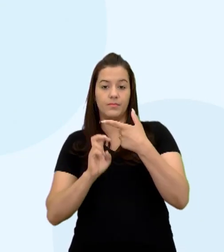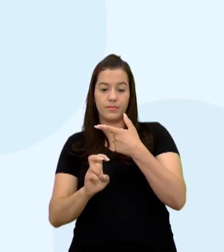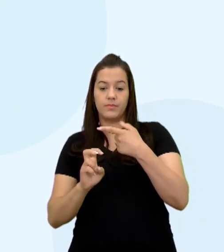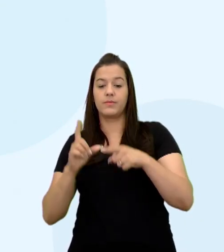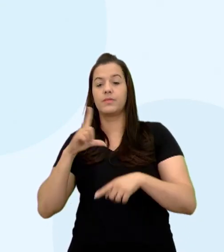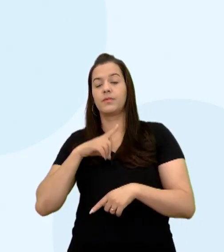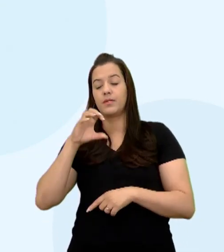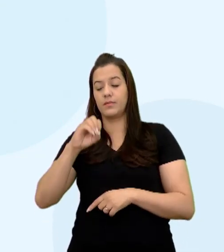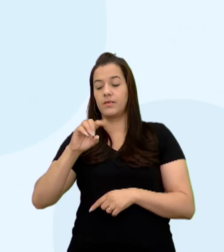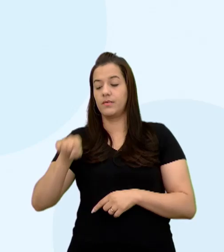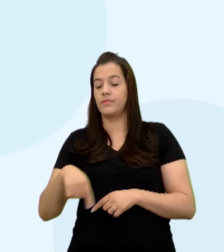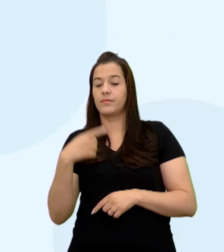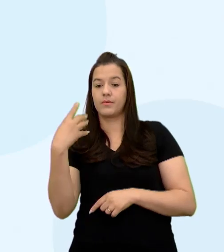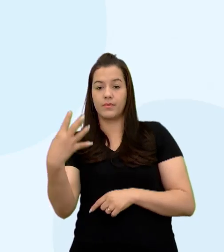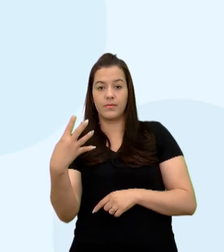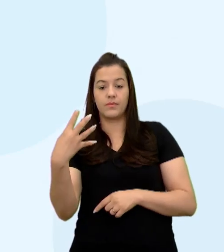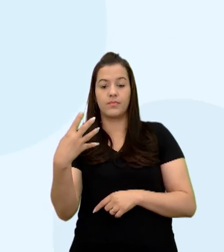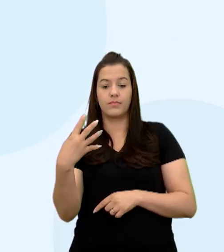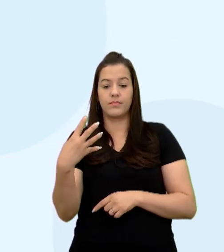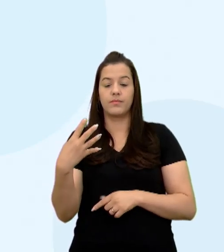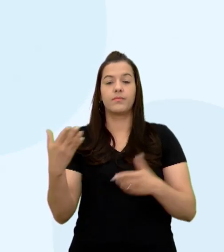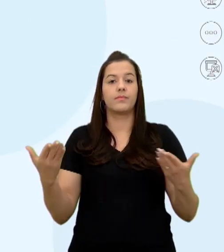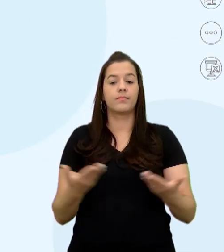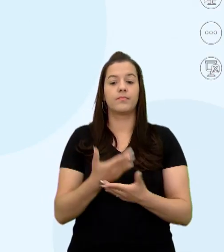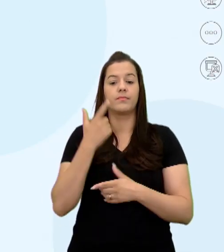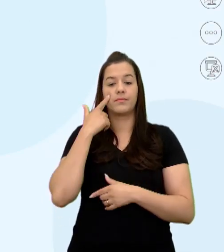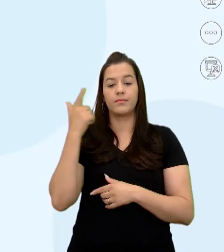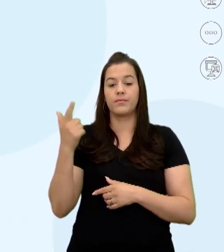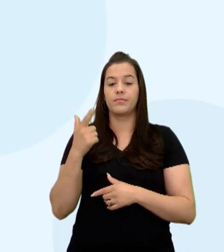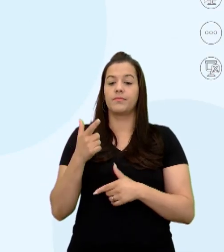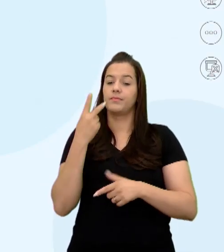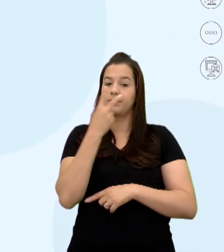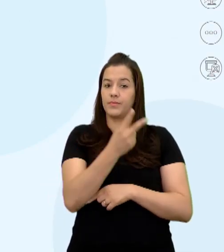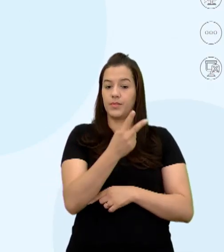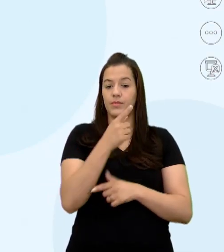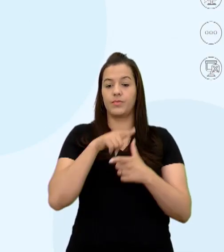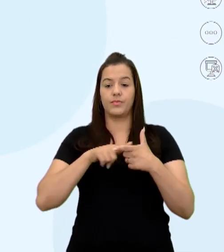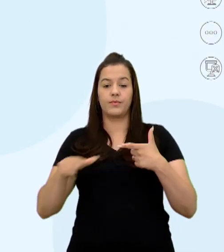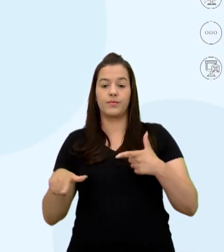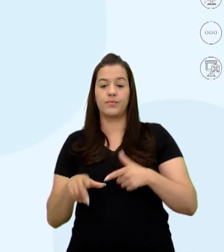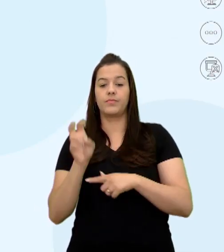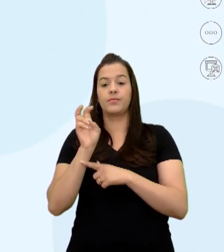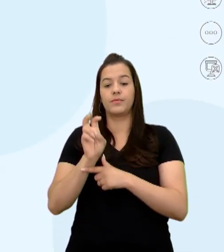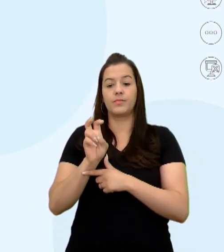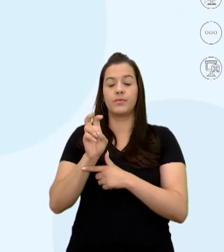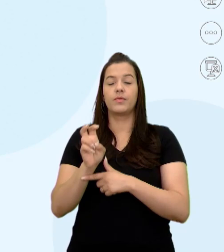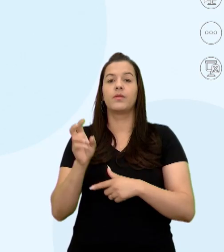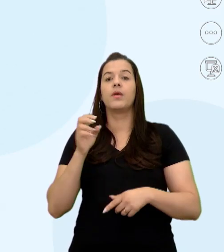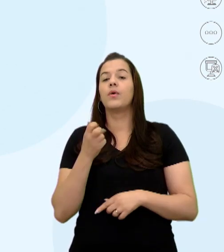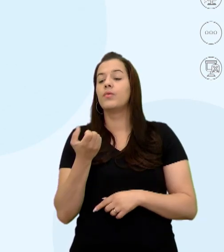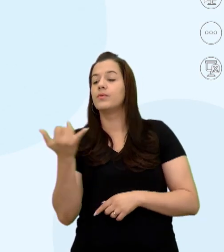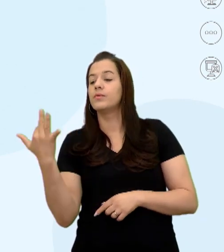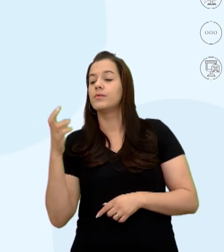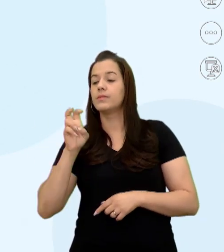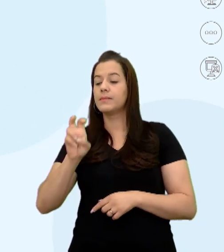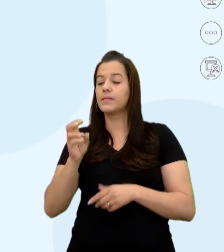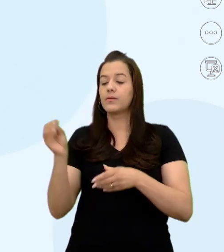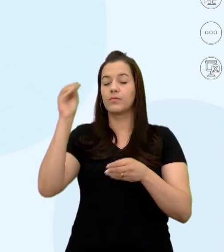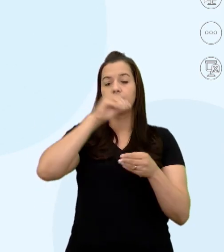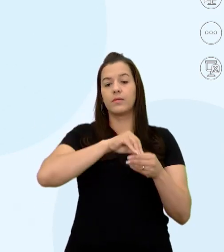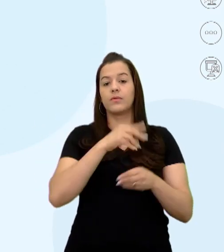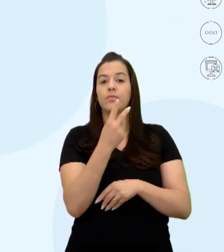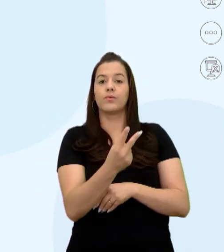tenho 0,4. Vou fazer a divisão aqui, ó. 2 dividido por 5. Quantas vezes o 5 cabe